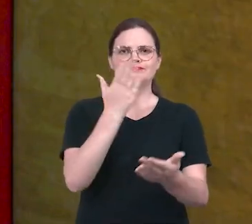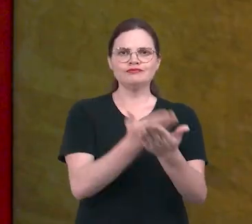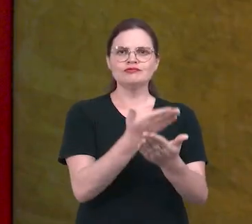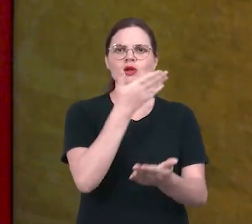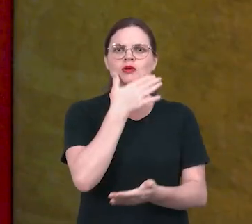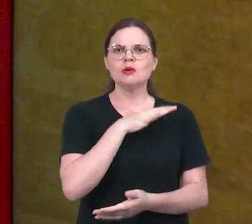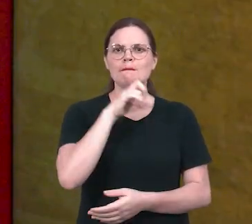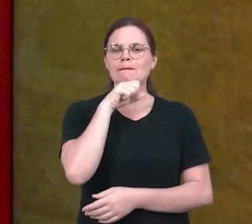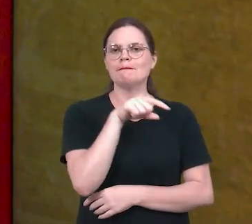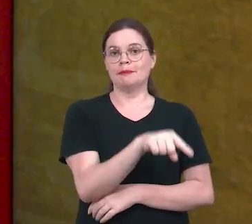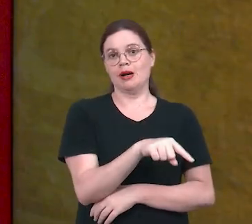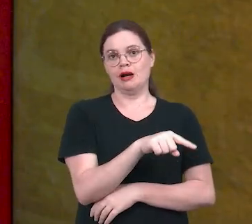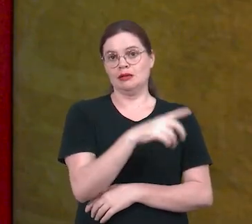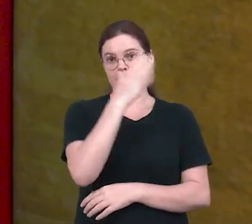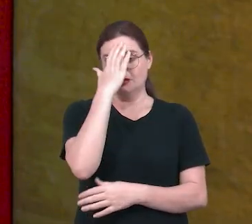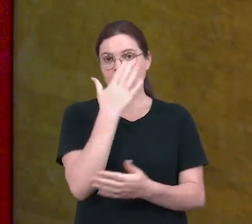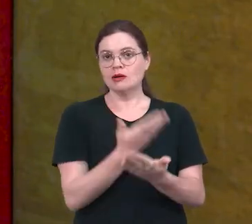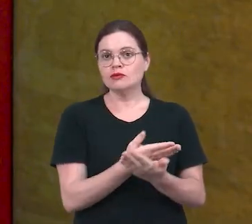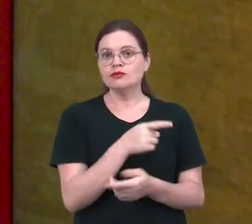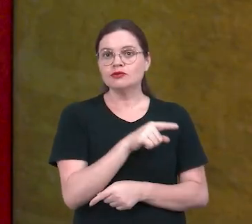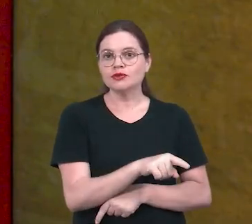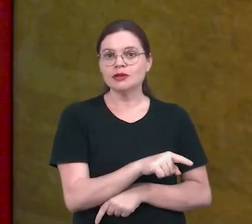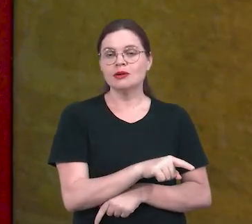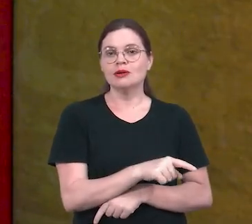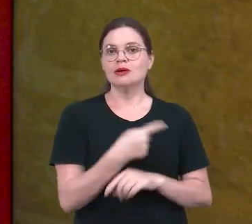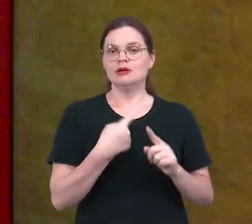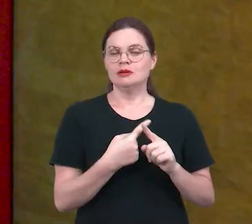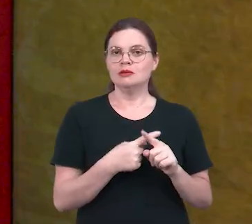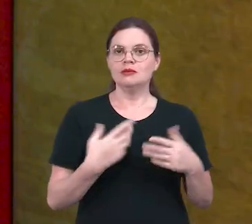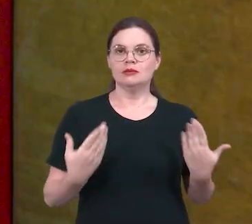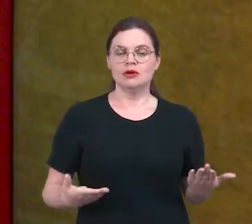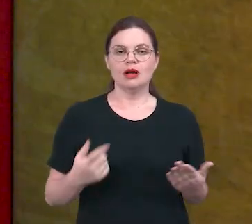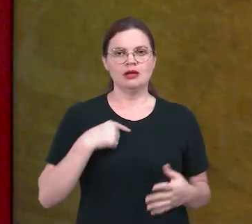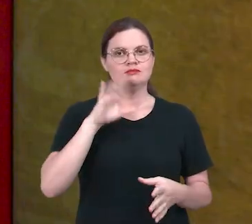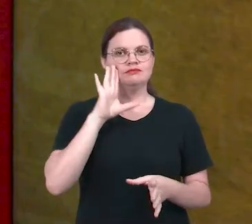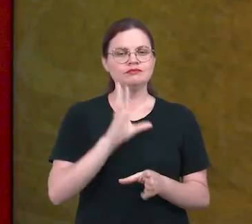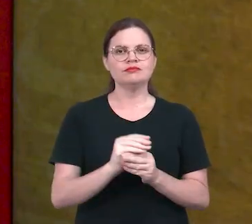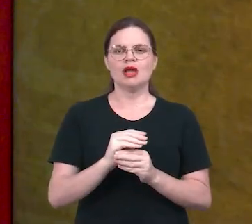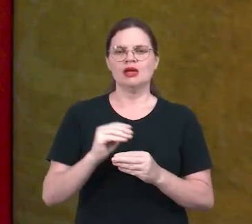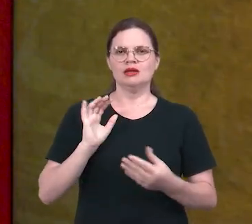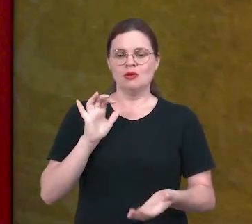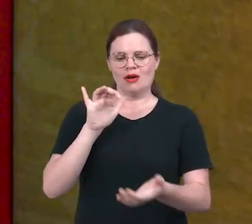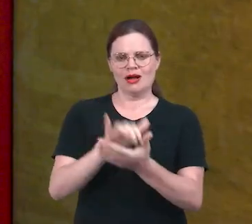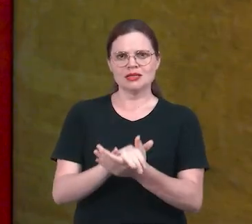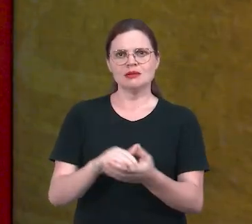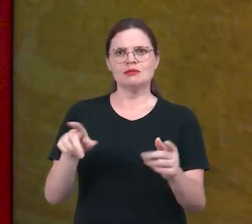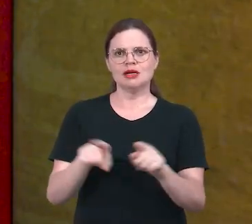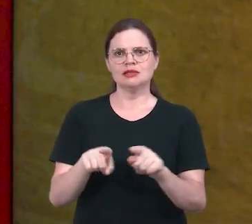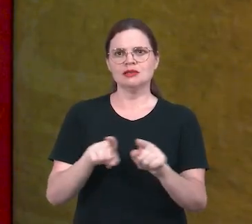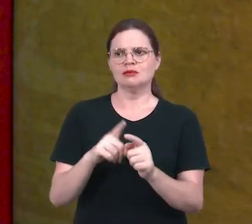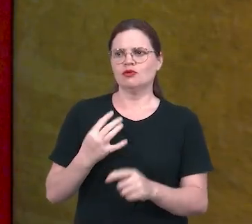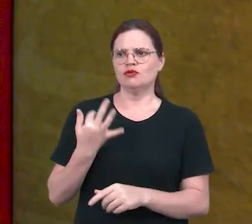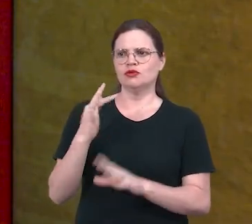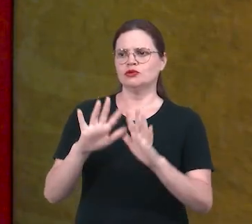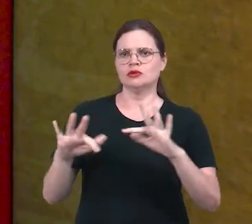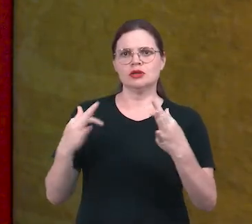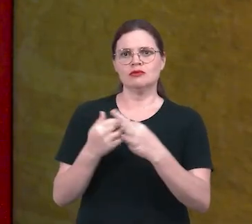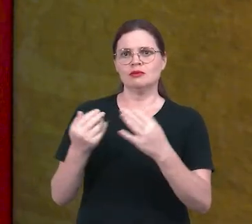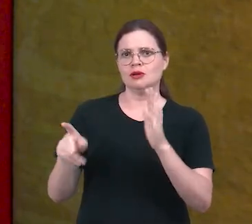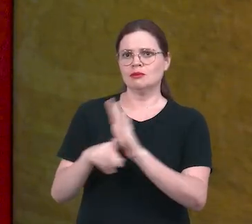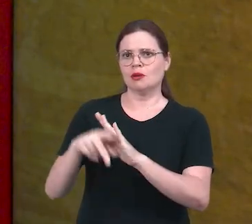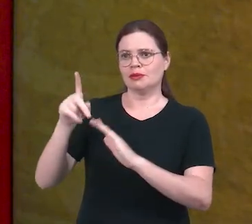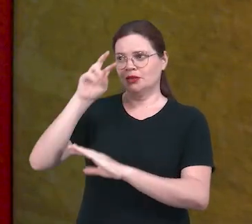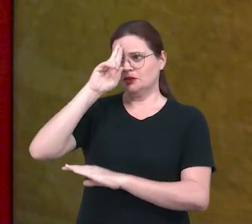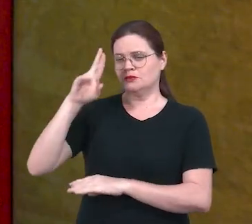futuro, o casamento, a constituição do lar ao Senhor era fundamental. E isso serve de exemplo